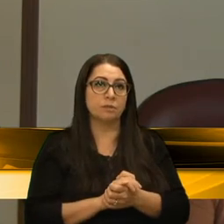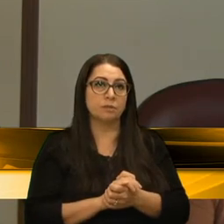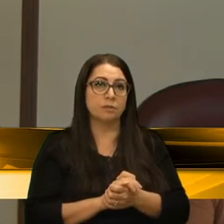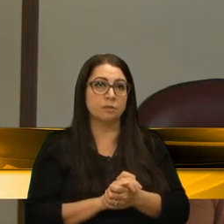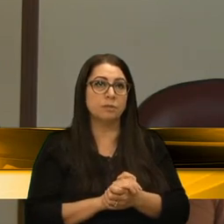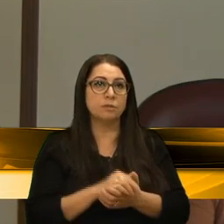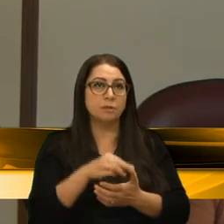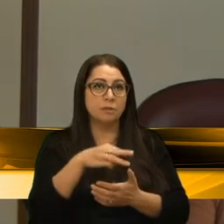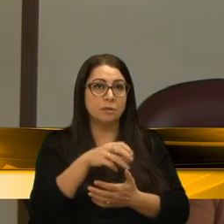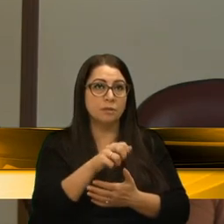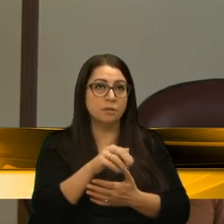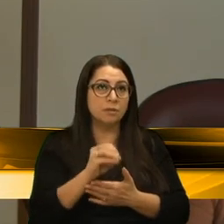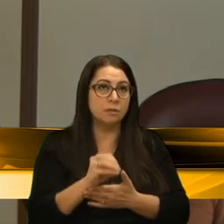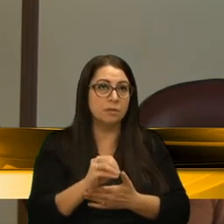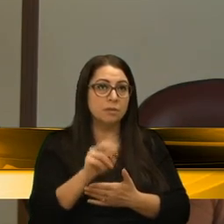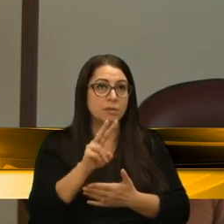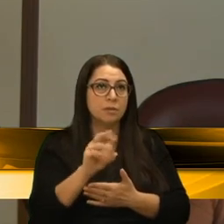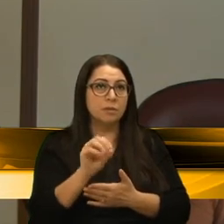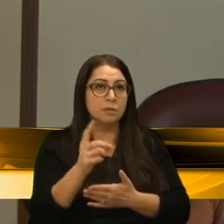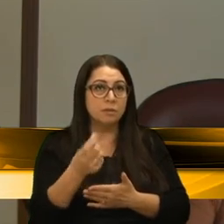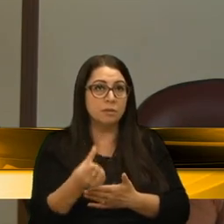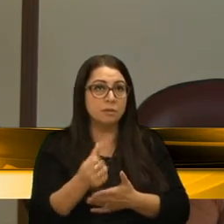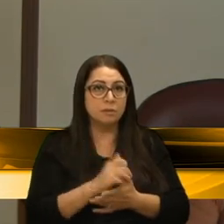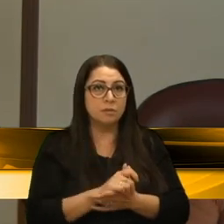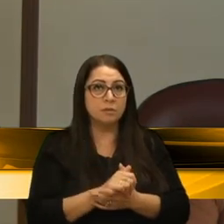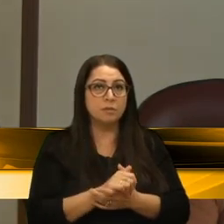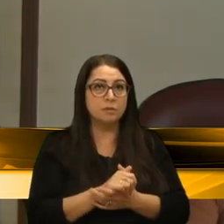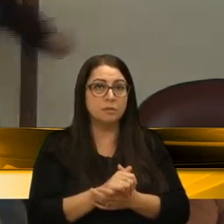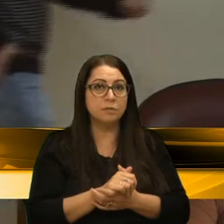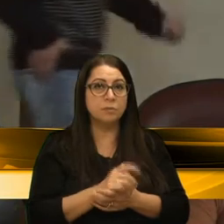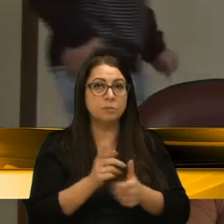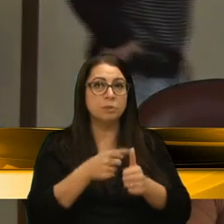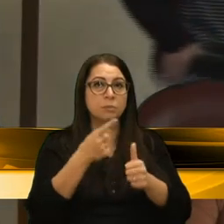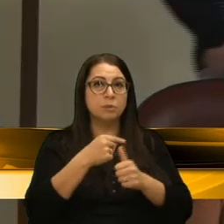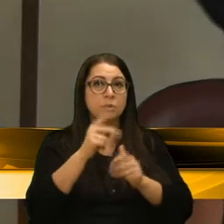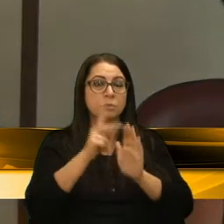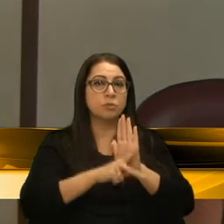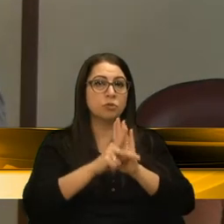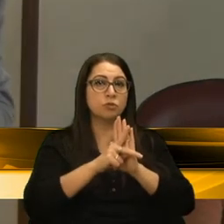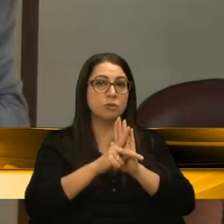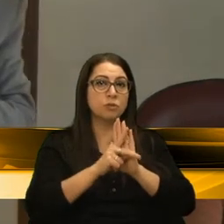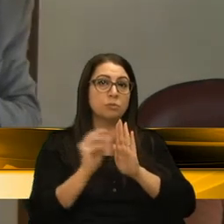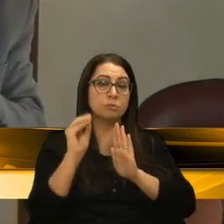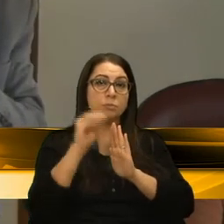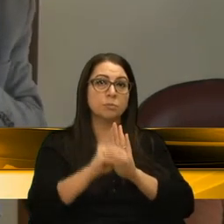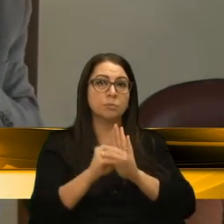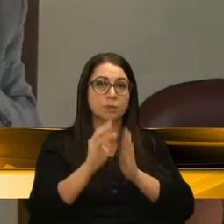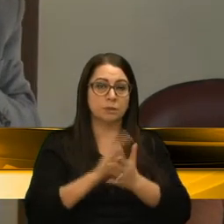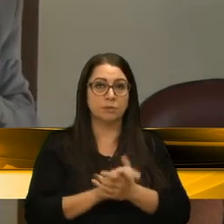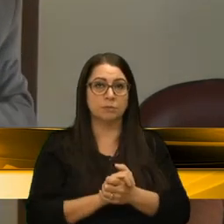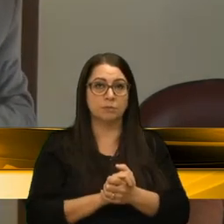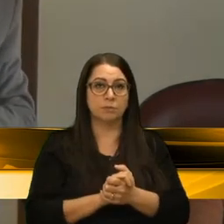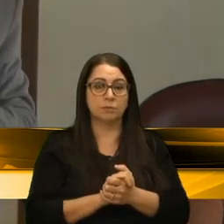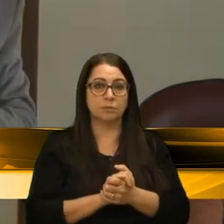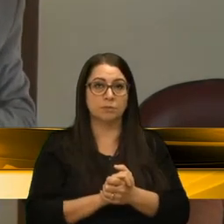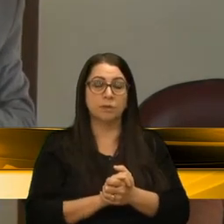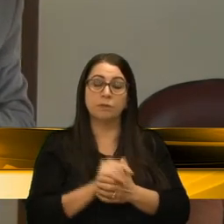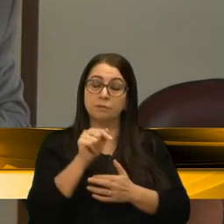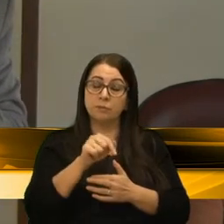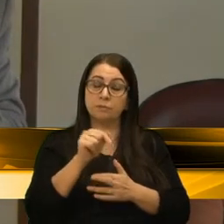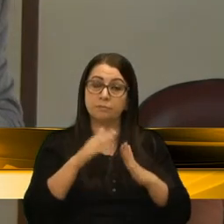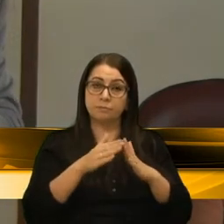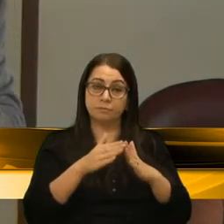maio de 2016. É um dos primeiros projetos que a gente encaminhou quando veio a esta